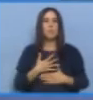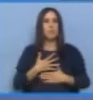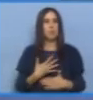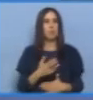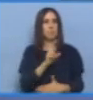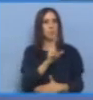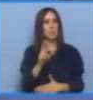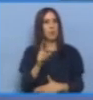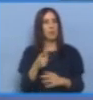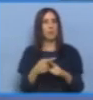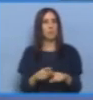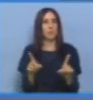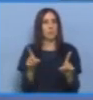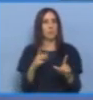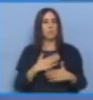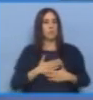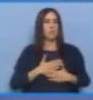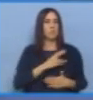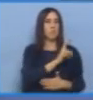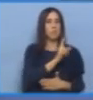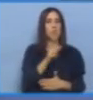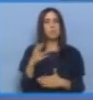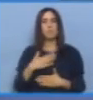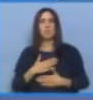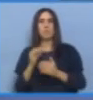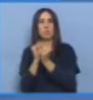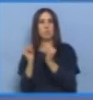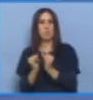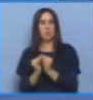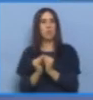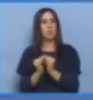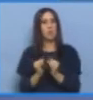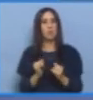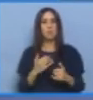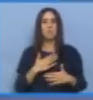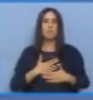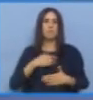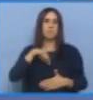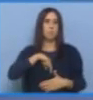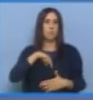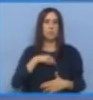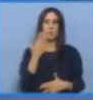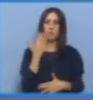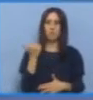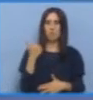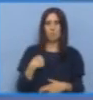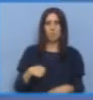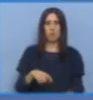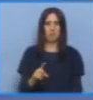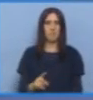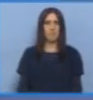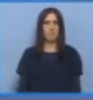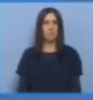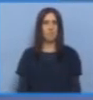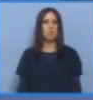missionário, e é isto que distingue o voluntariado missionário do voluntariado internacional, que é a vocação, o ser chamado a. E